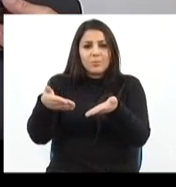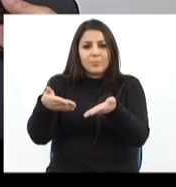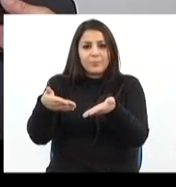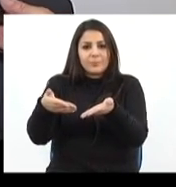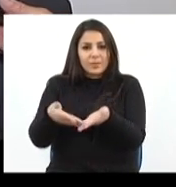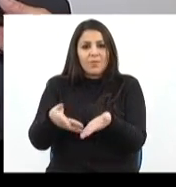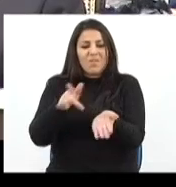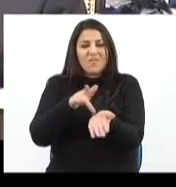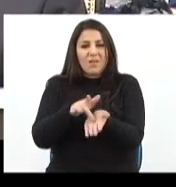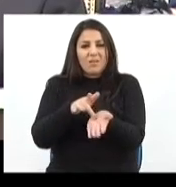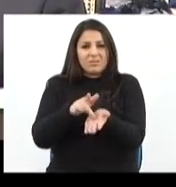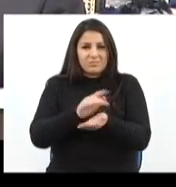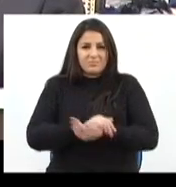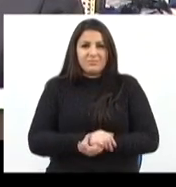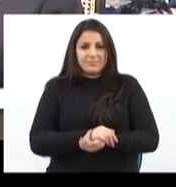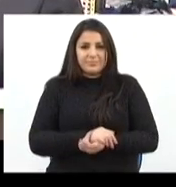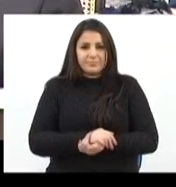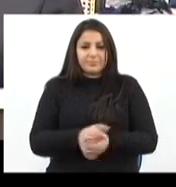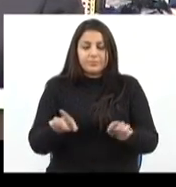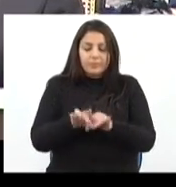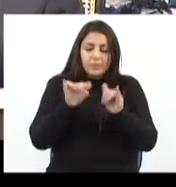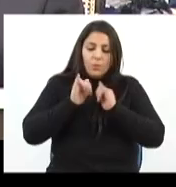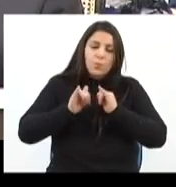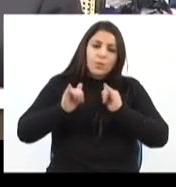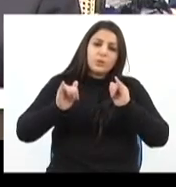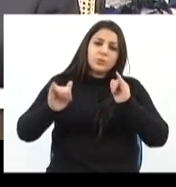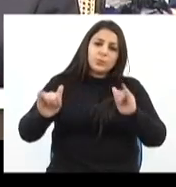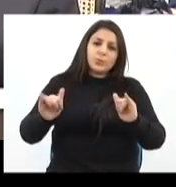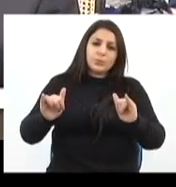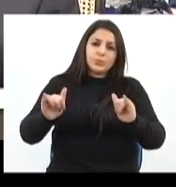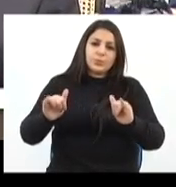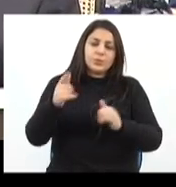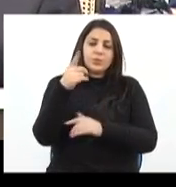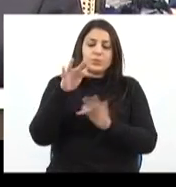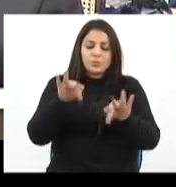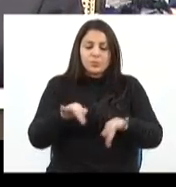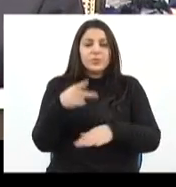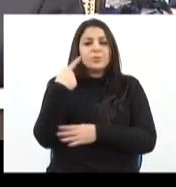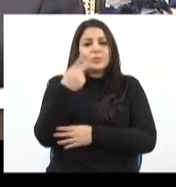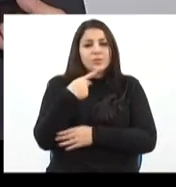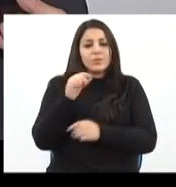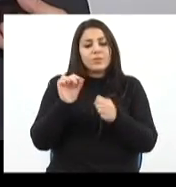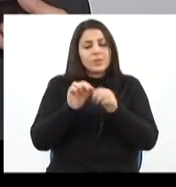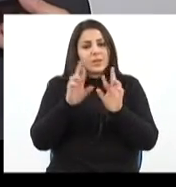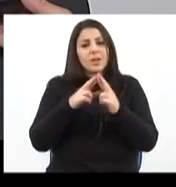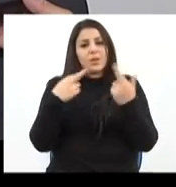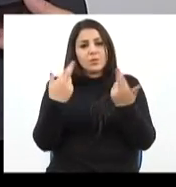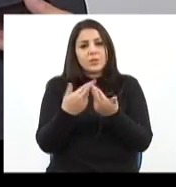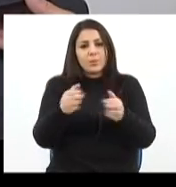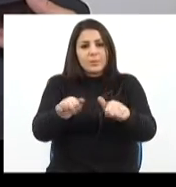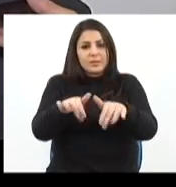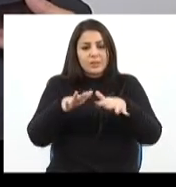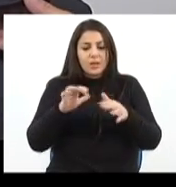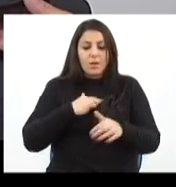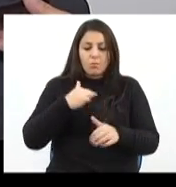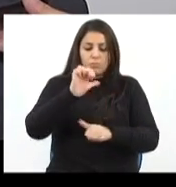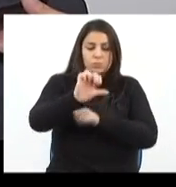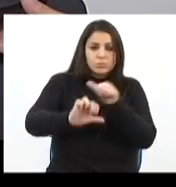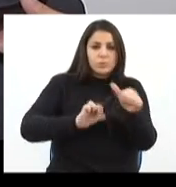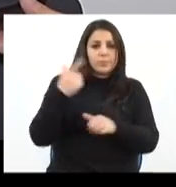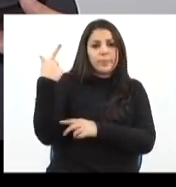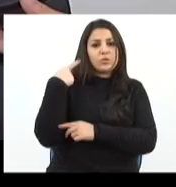essa personalidade? O anúncio da saída do vereador foi feito em reunião plenária. Eu estou indo para o